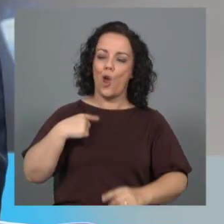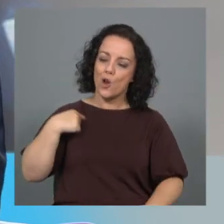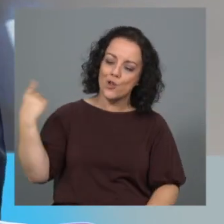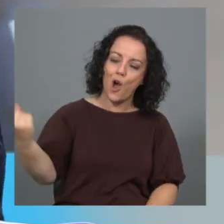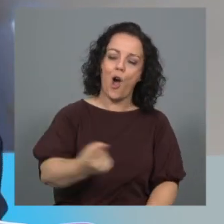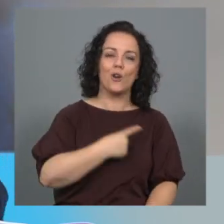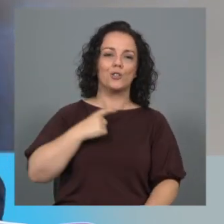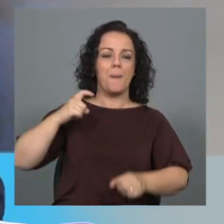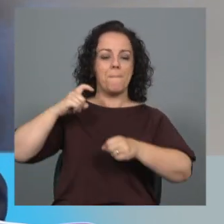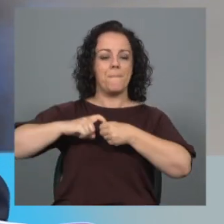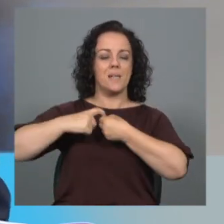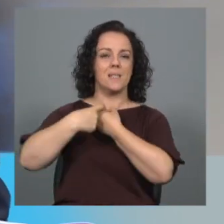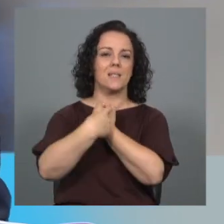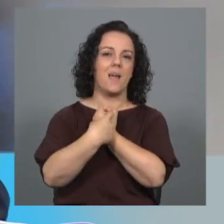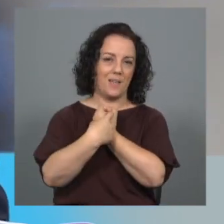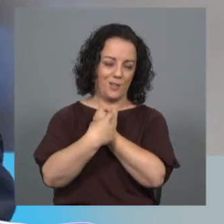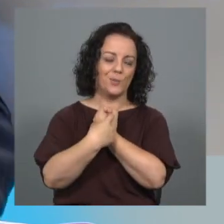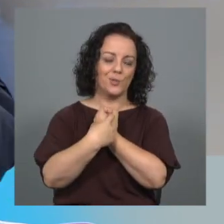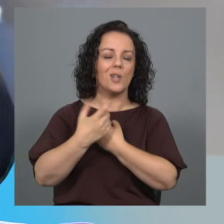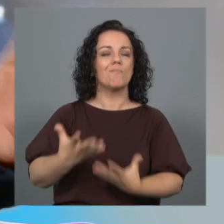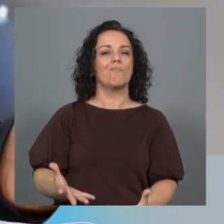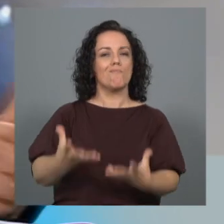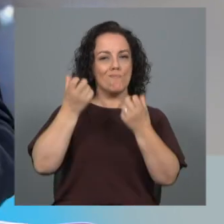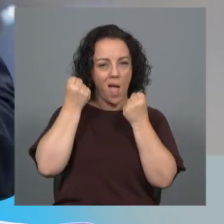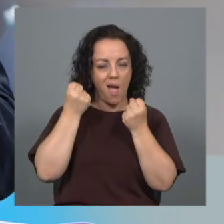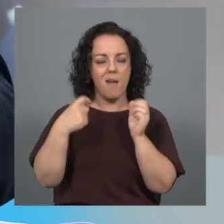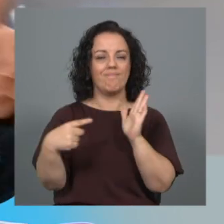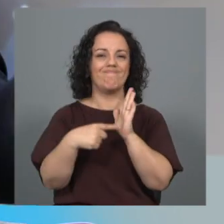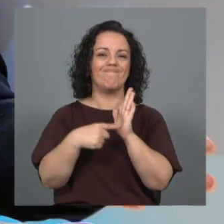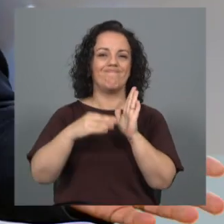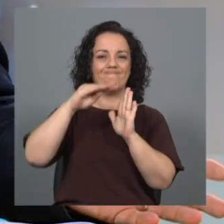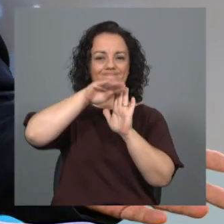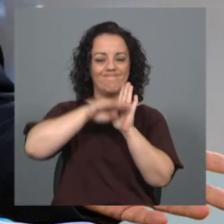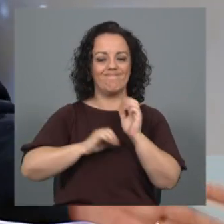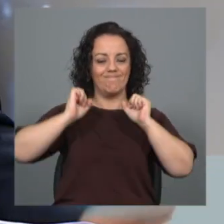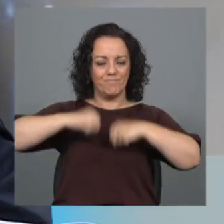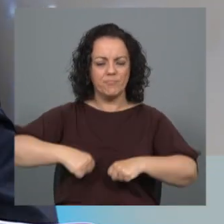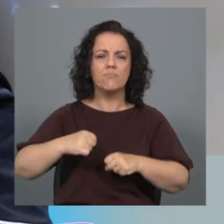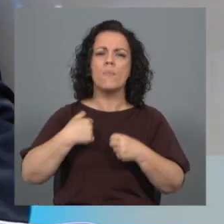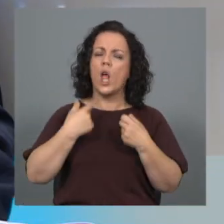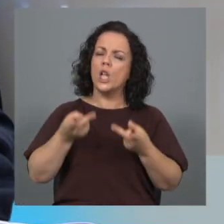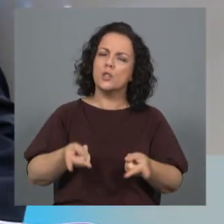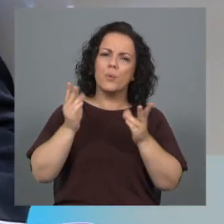somos parceiros neste memorando e que estamos disponíveis para alargar a parceria a quantos quiserem